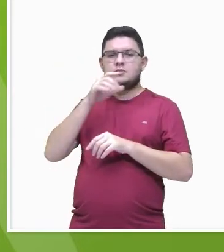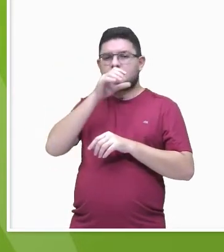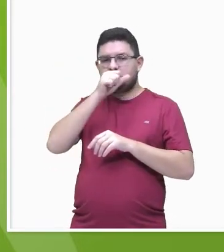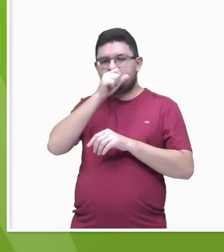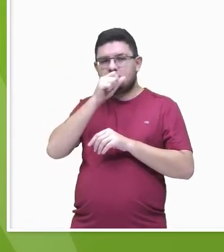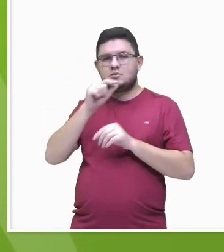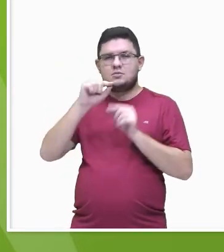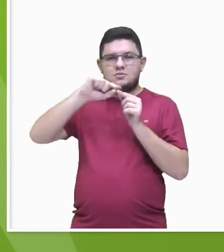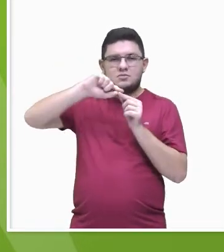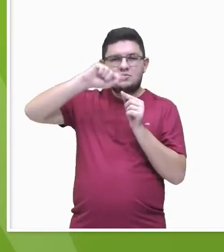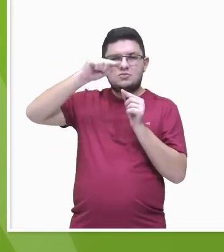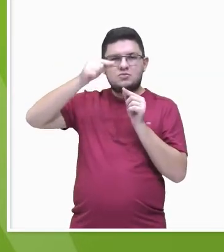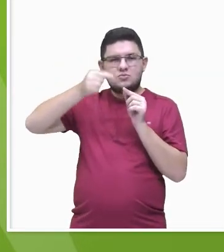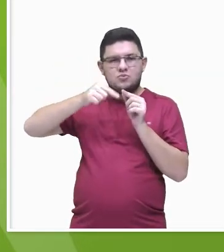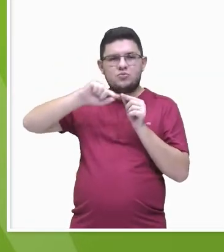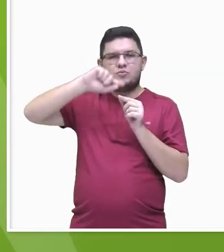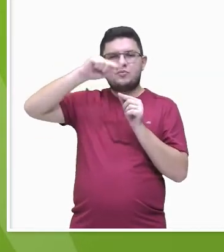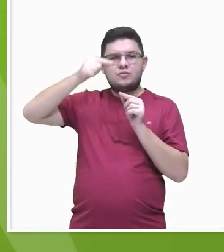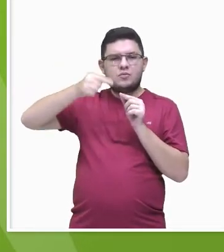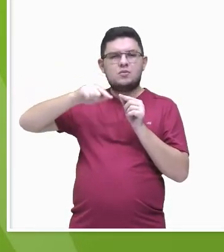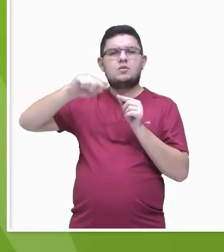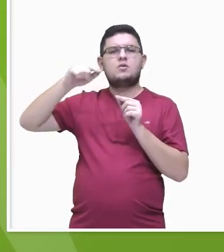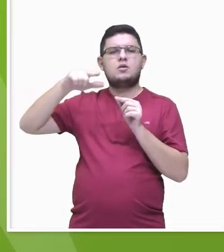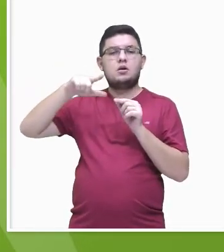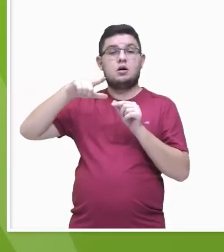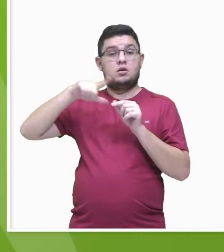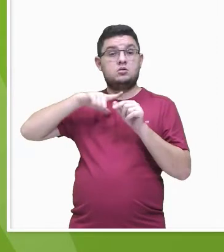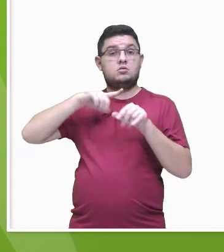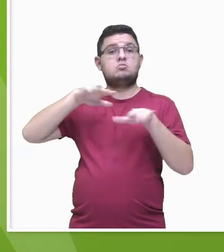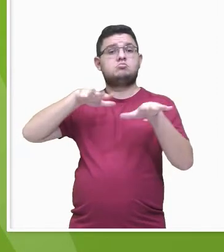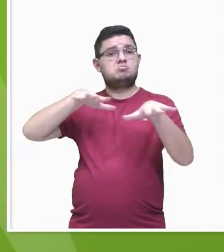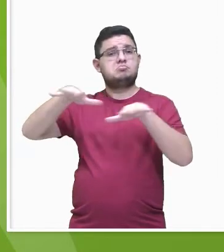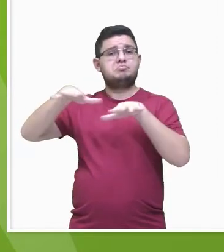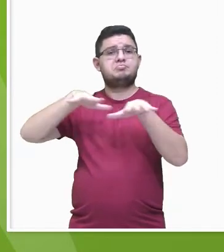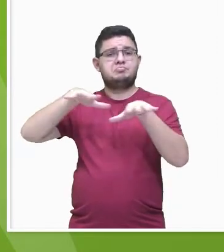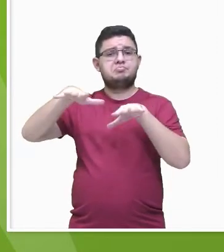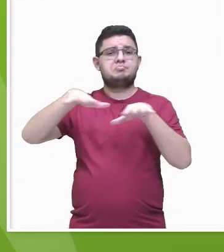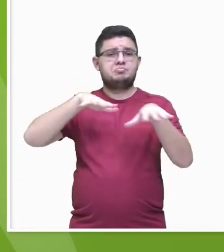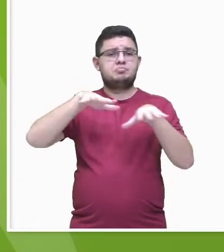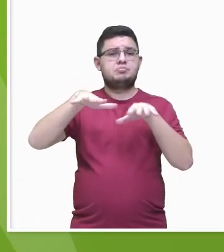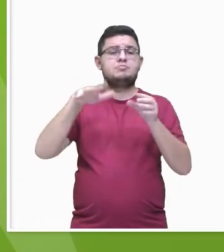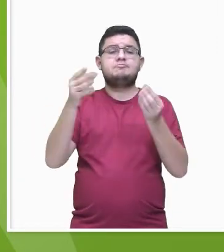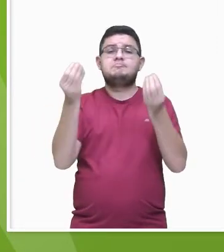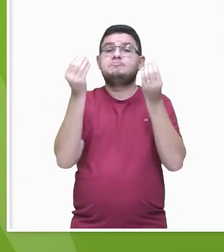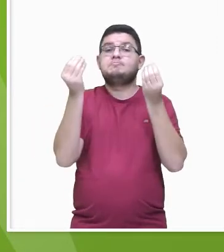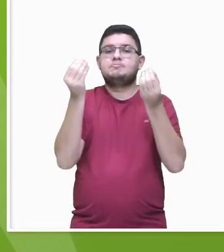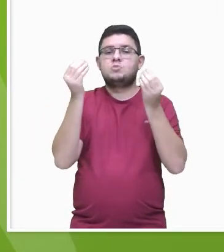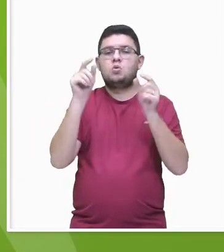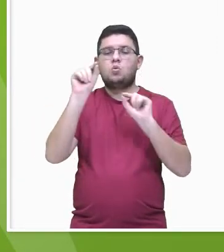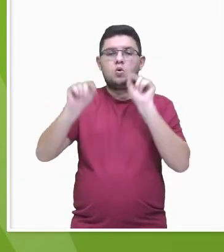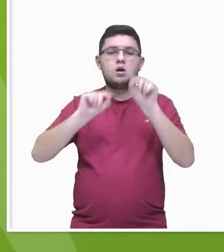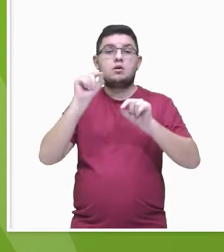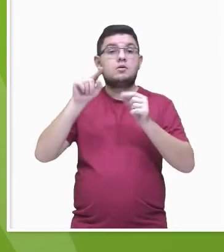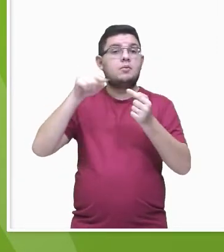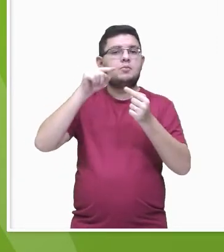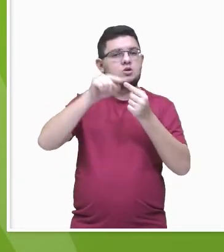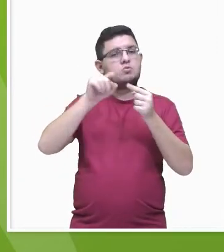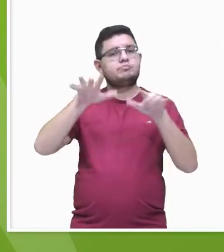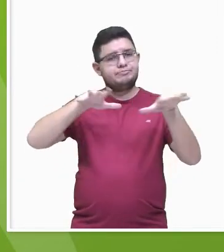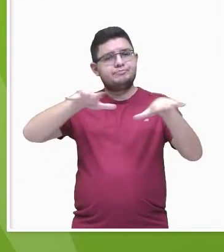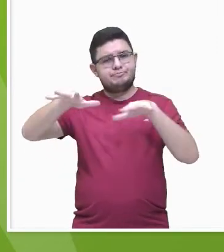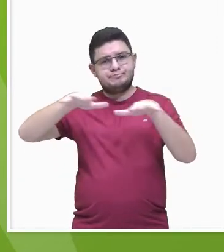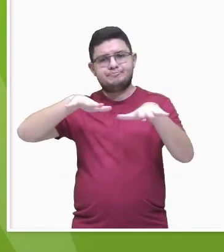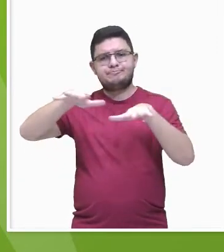tá? Como a gente está vendo aqui, ó, espinho móvel. E funciona para quê? Para a sua locomoção,